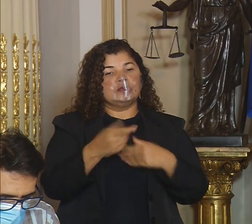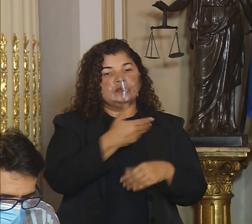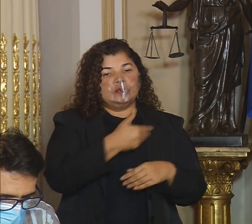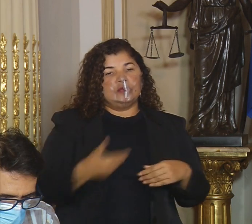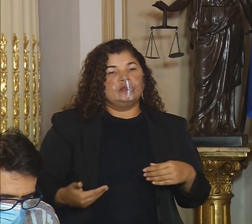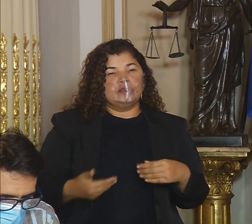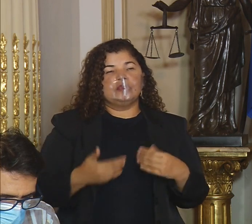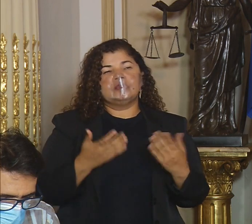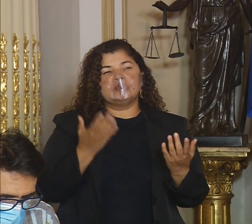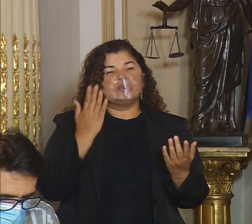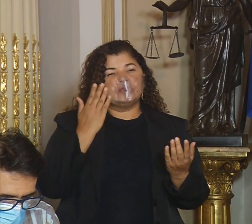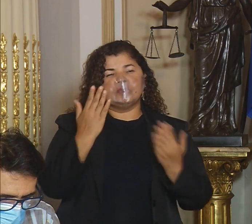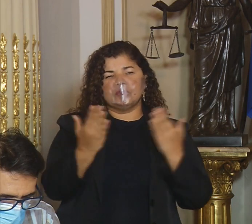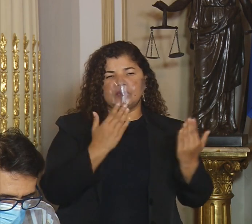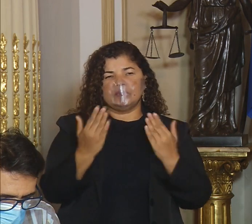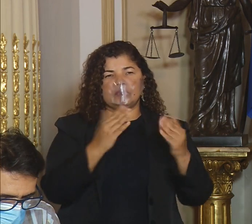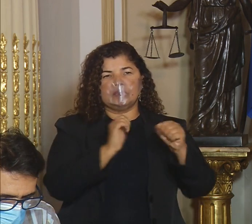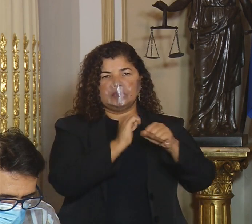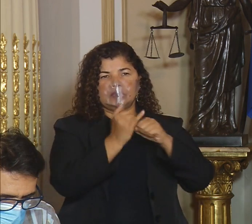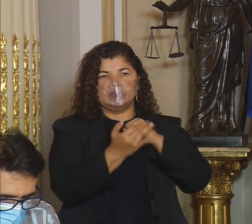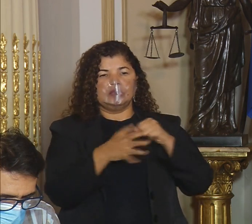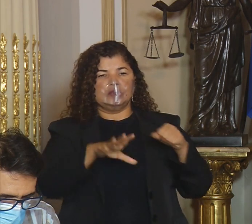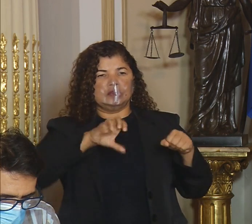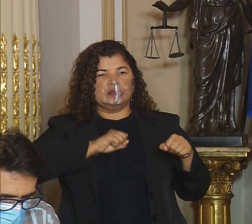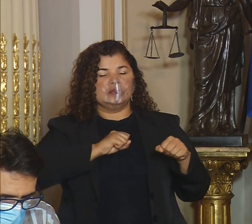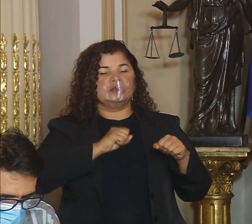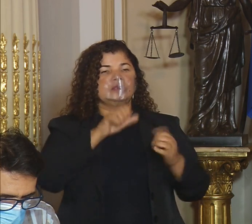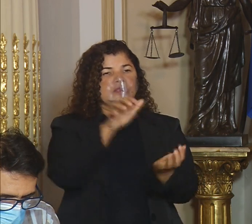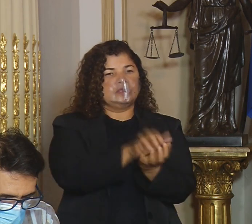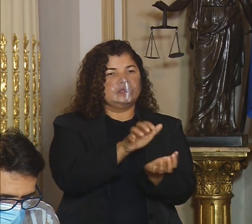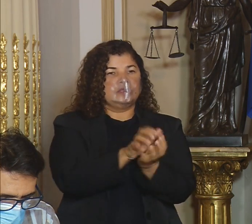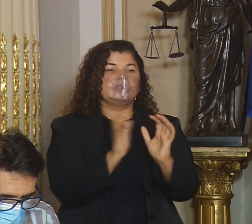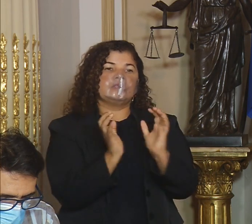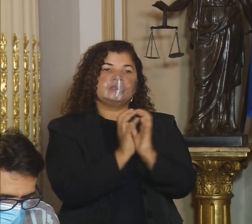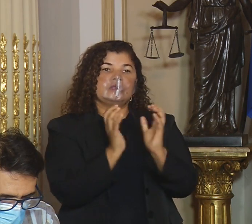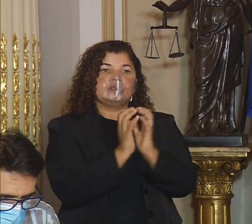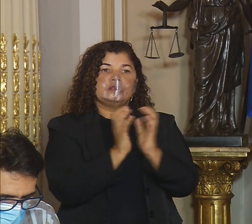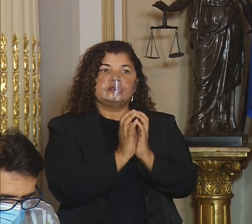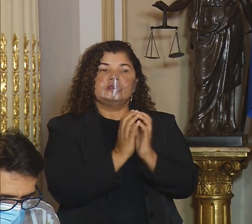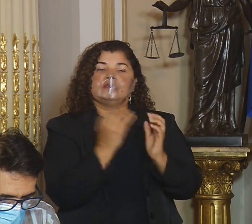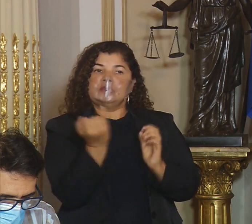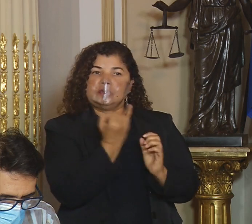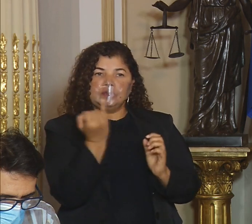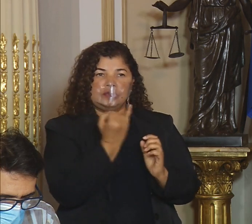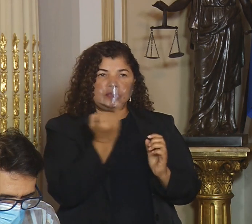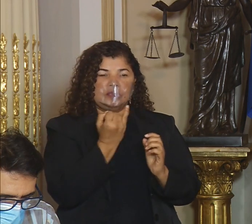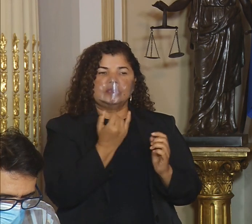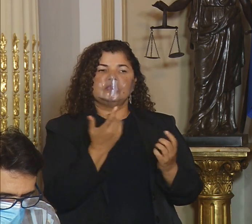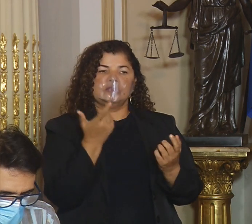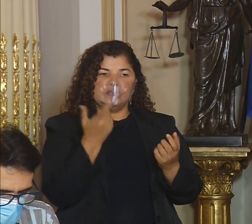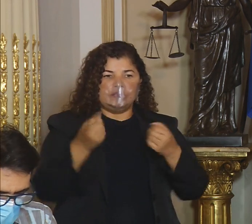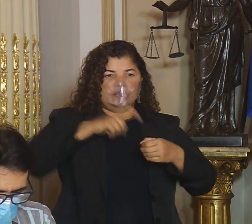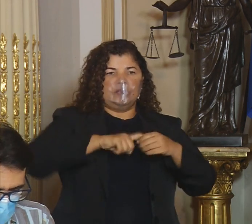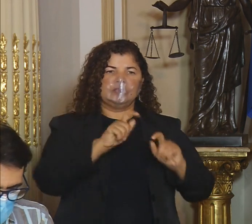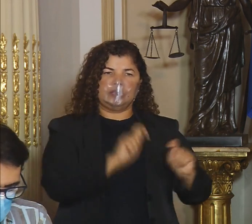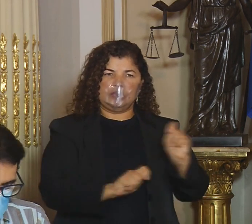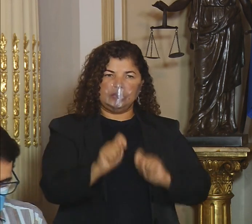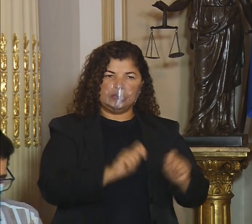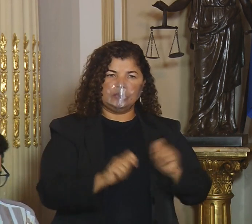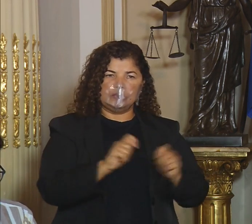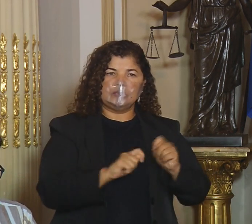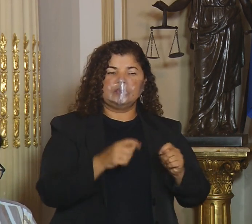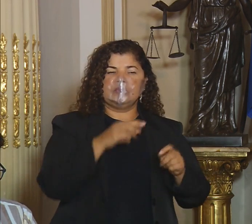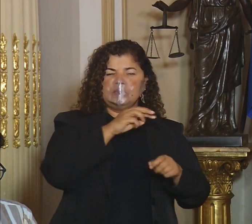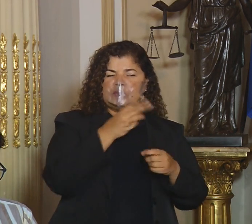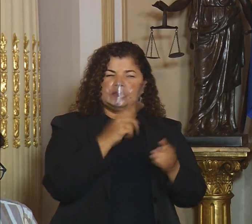de infecção pelo novo coronavírus em todo o estado e no Recife? Esse não seria um indicador importante para retomar as atividades e monitorar essa volta